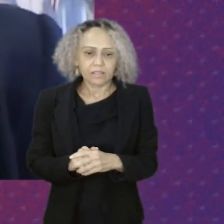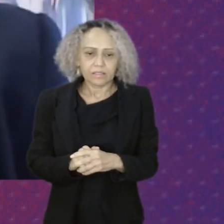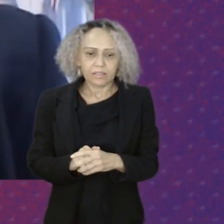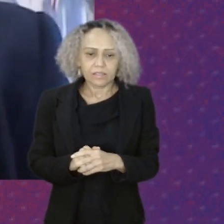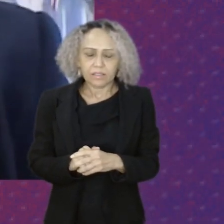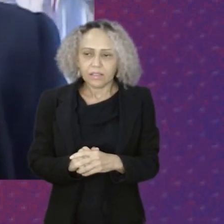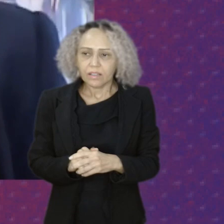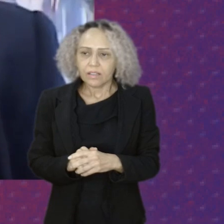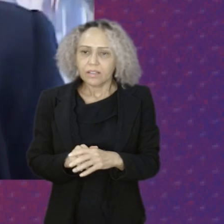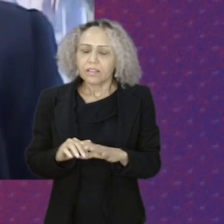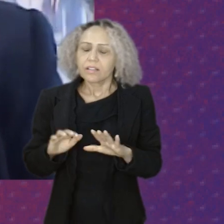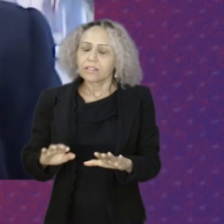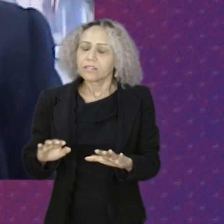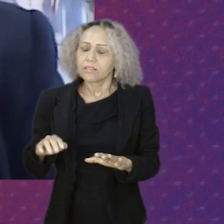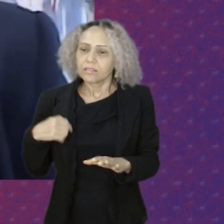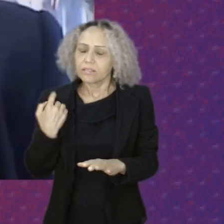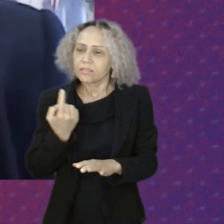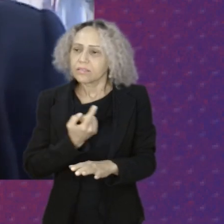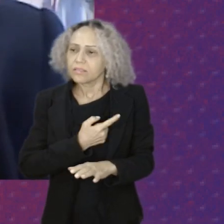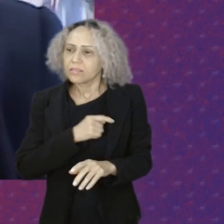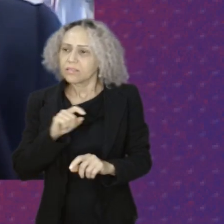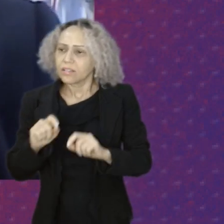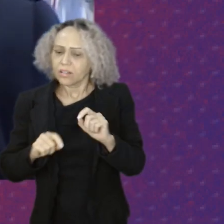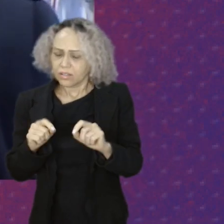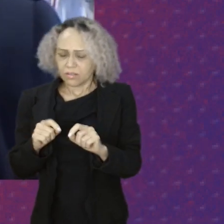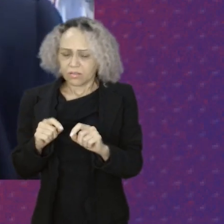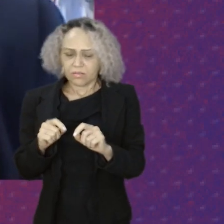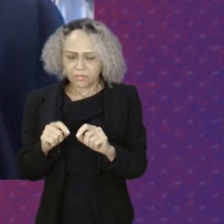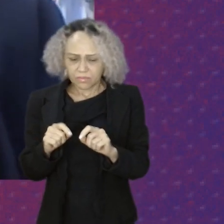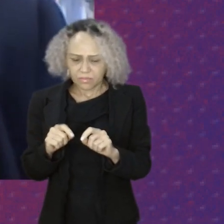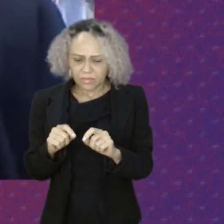mas sim vendo os meios de como a gente